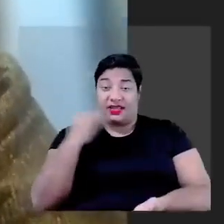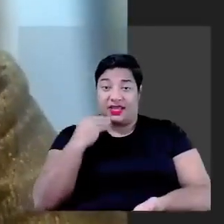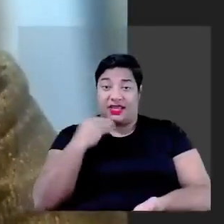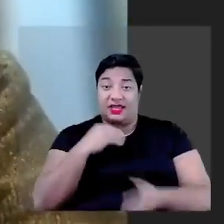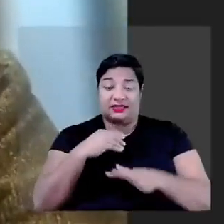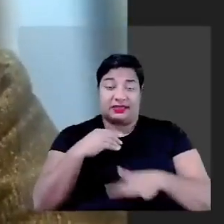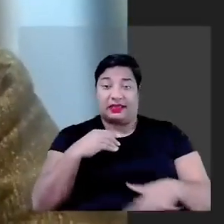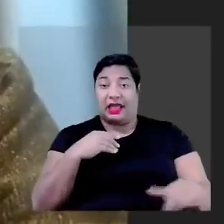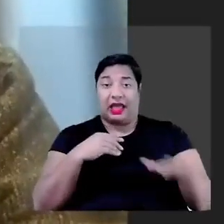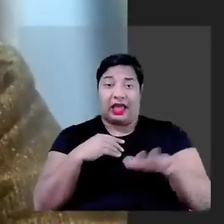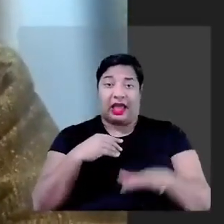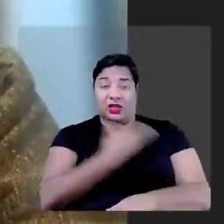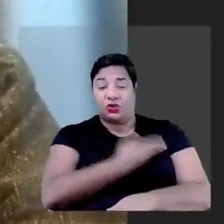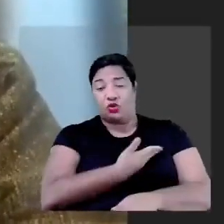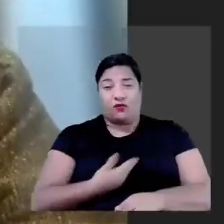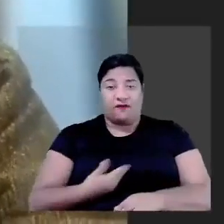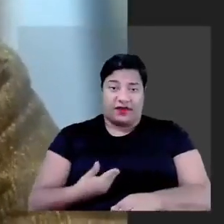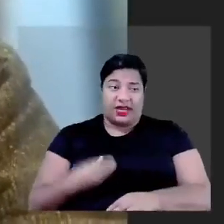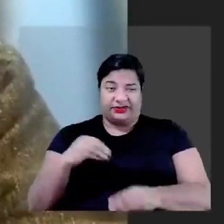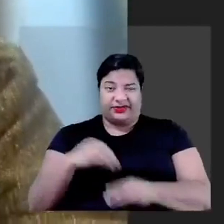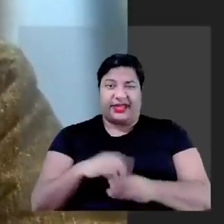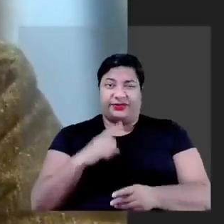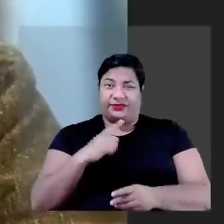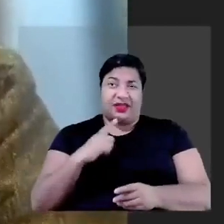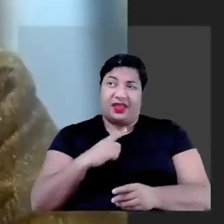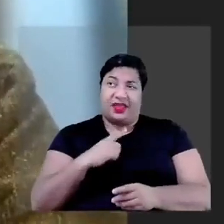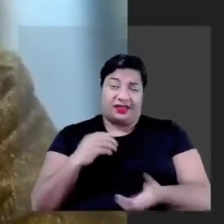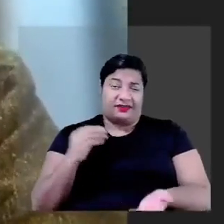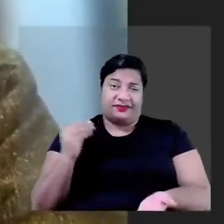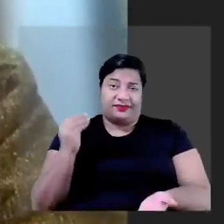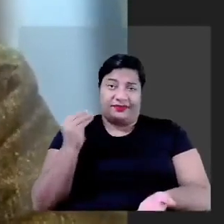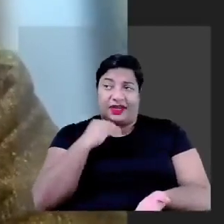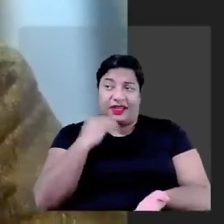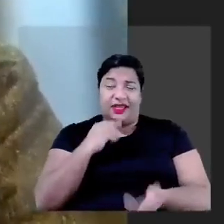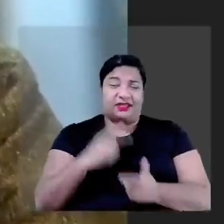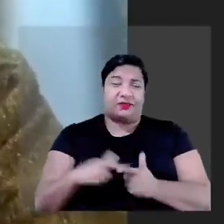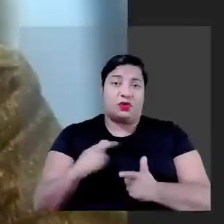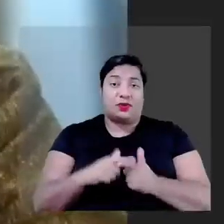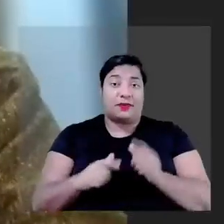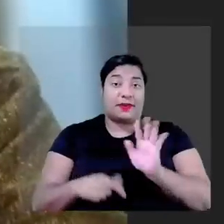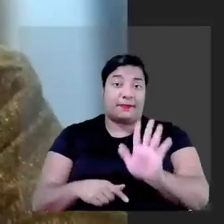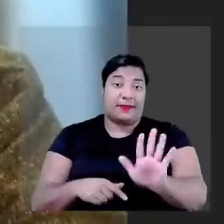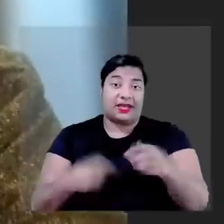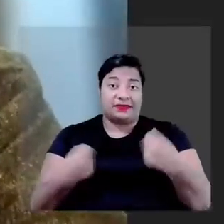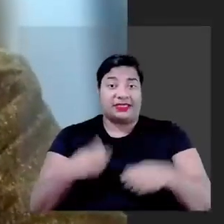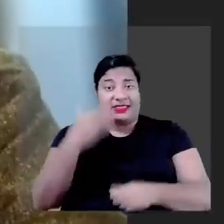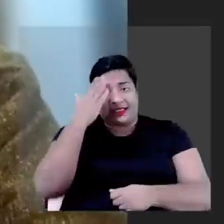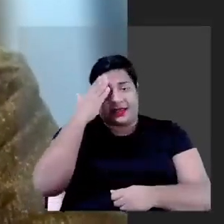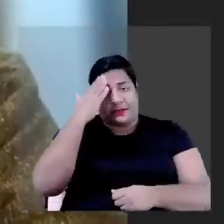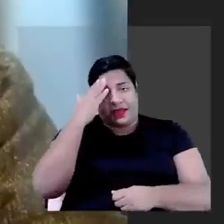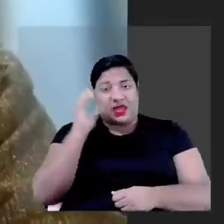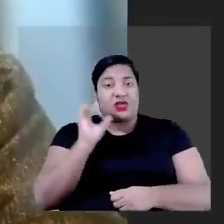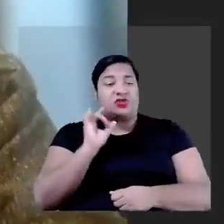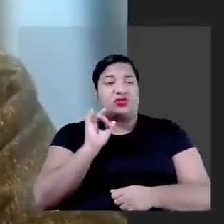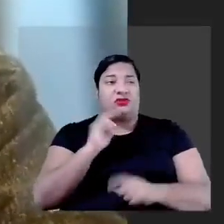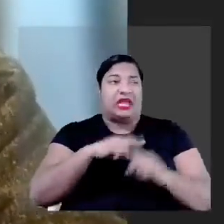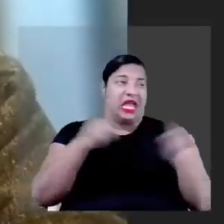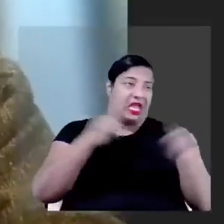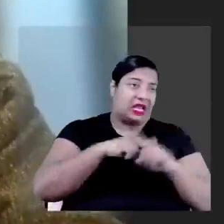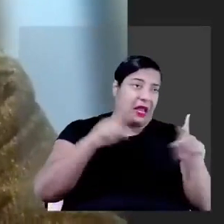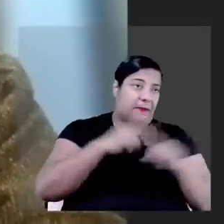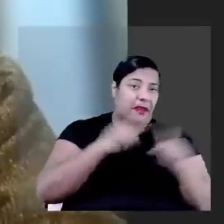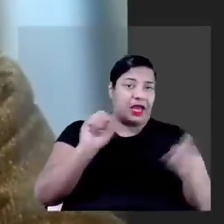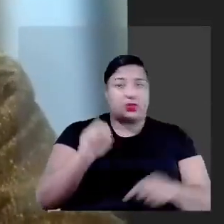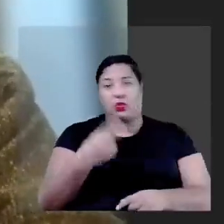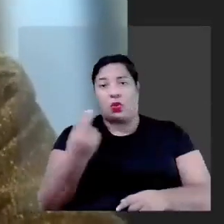público, mas, ao mesmo tempo, a gente tem que saber que, reclamando ou não reclamando, vai